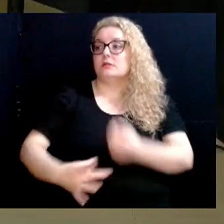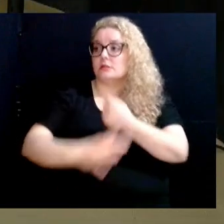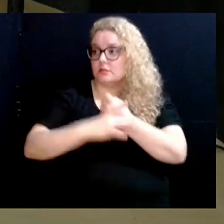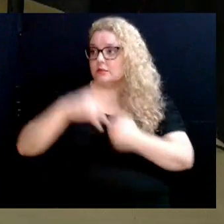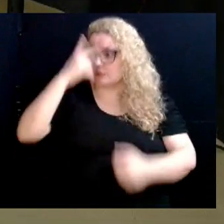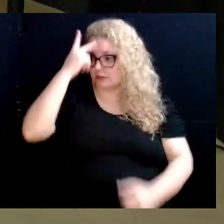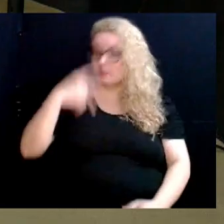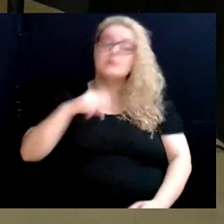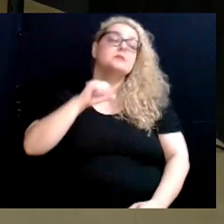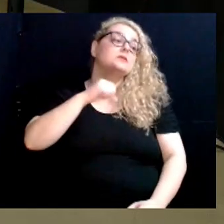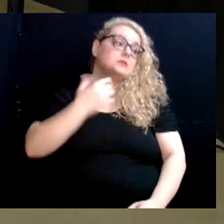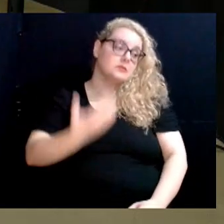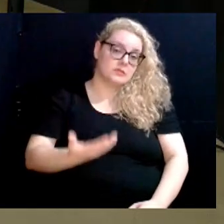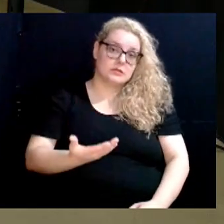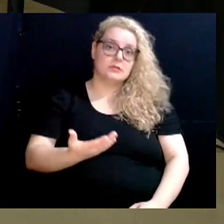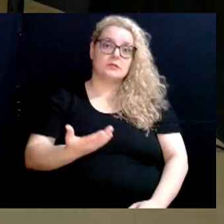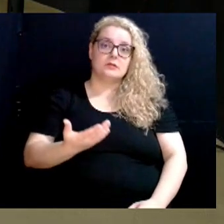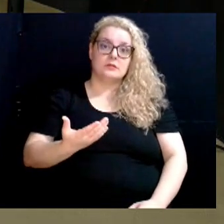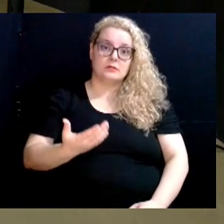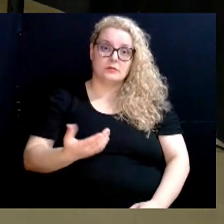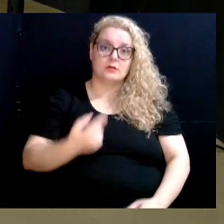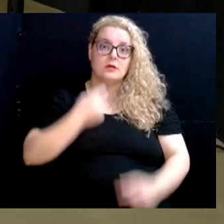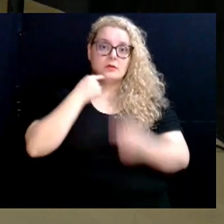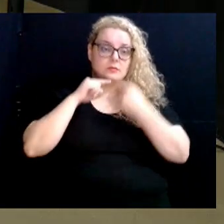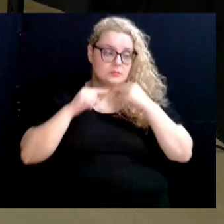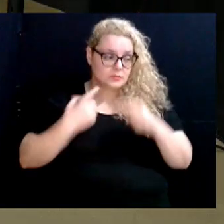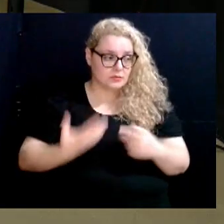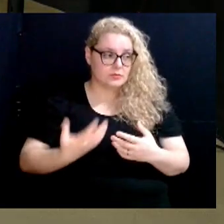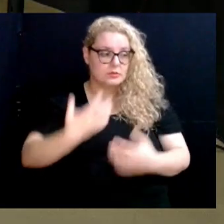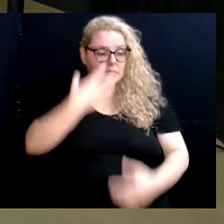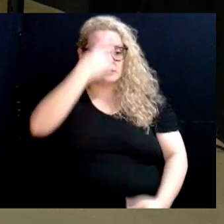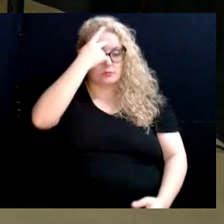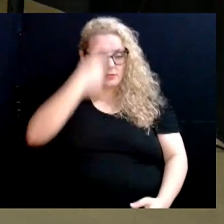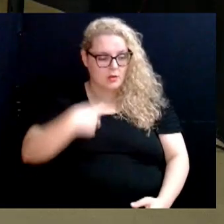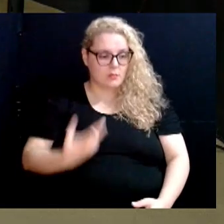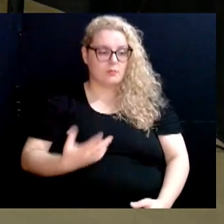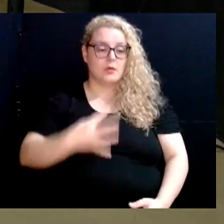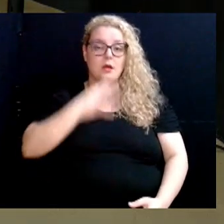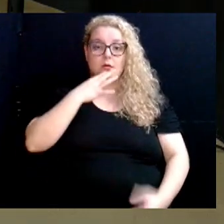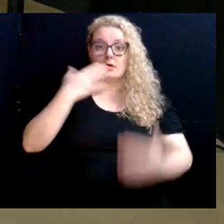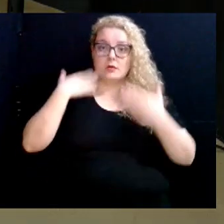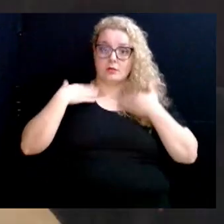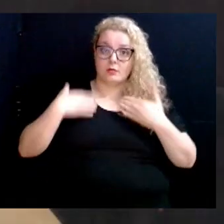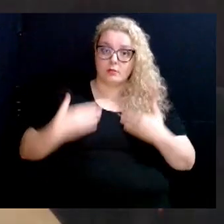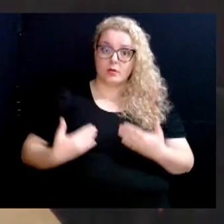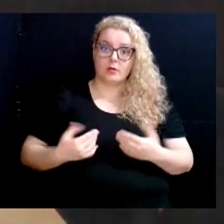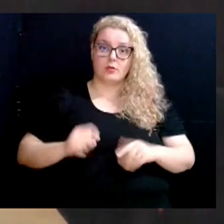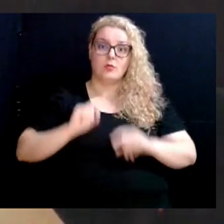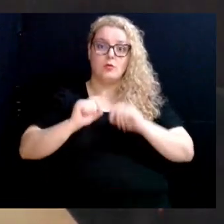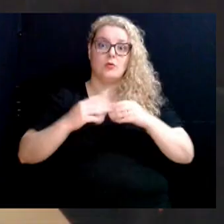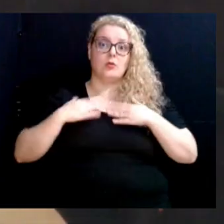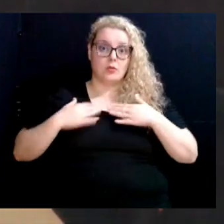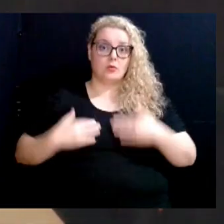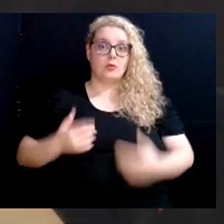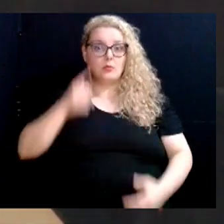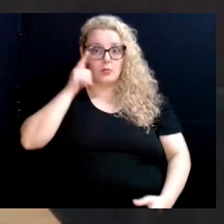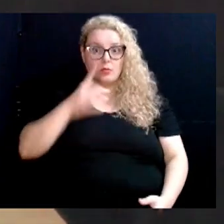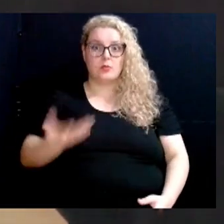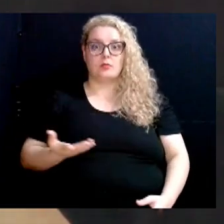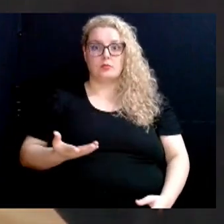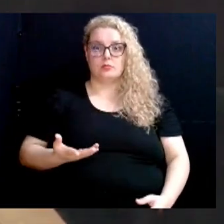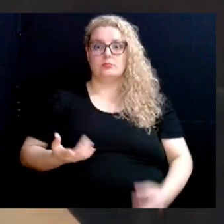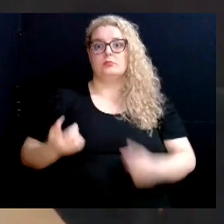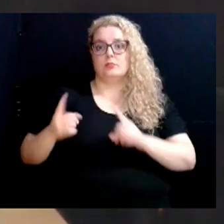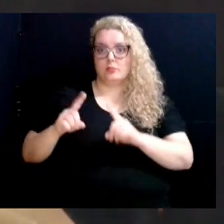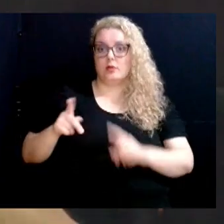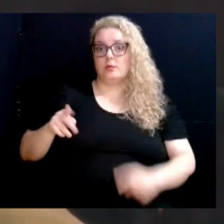né? Esse senso crítico, essa autossegurança, se conhecer, né? O que meu corpo aguenta? Sim. E aí, com o